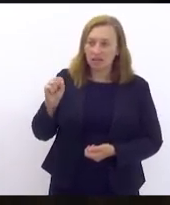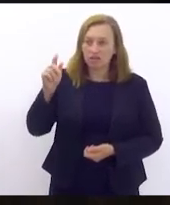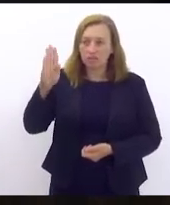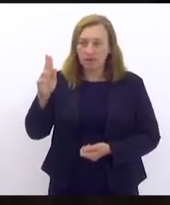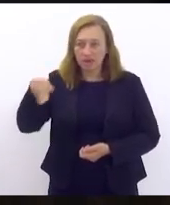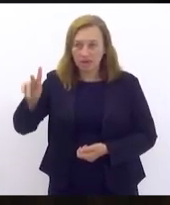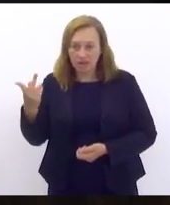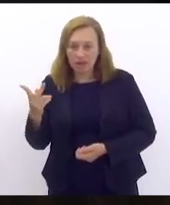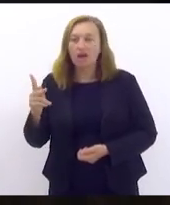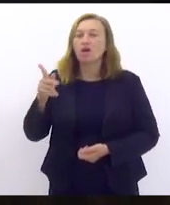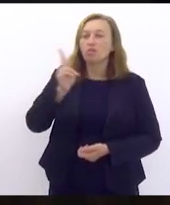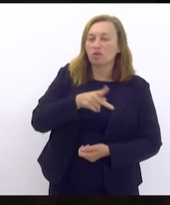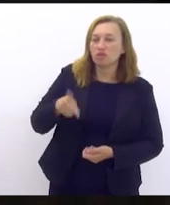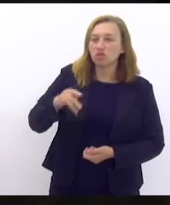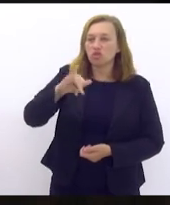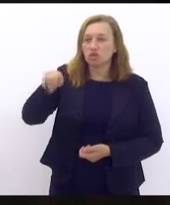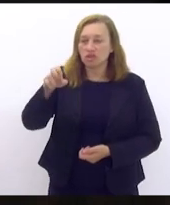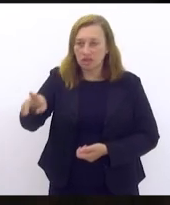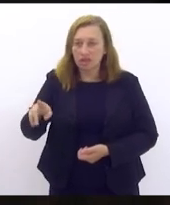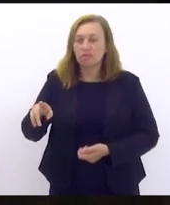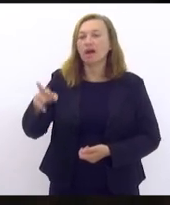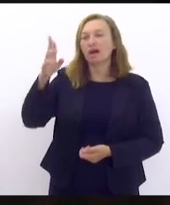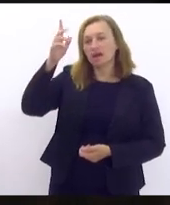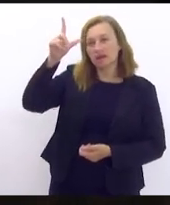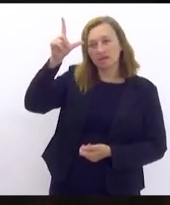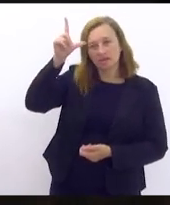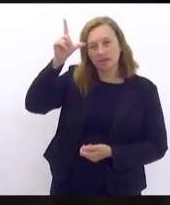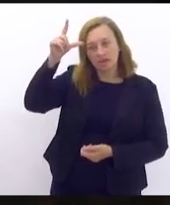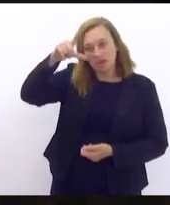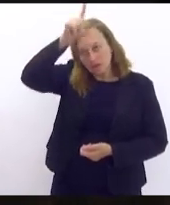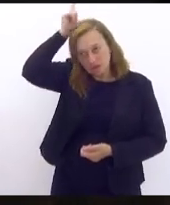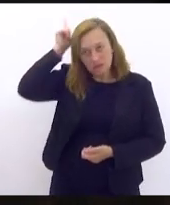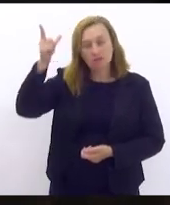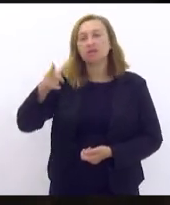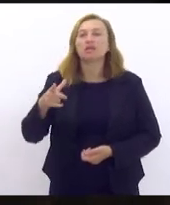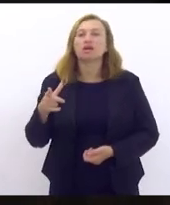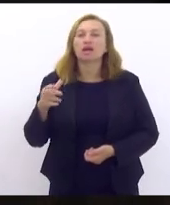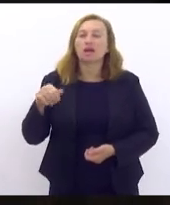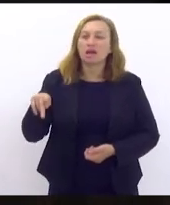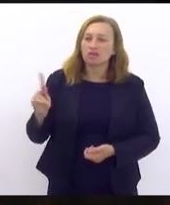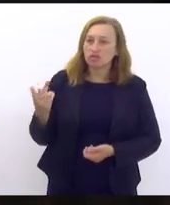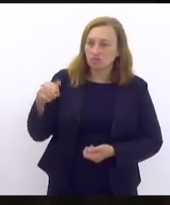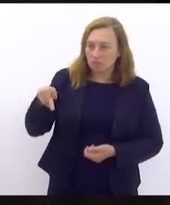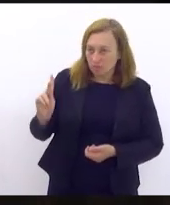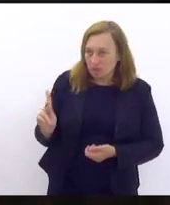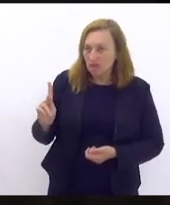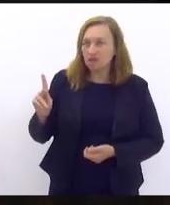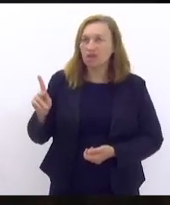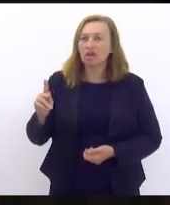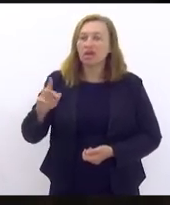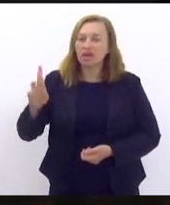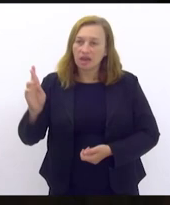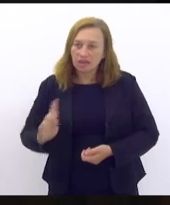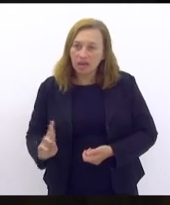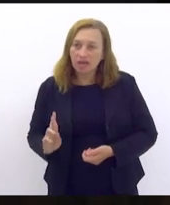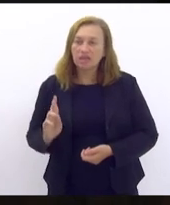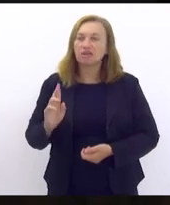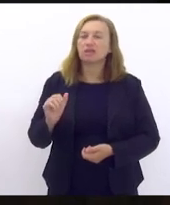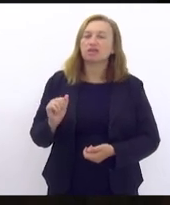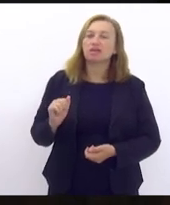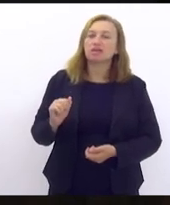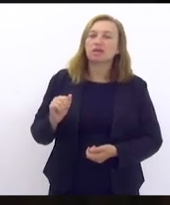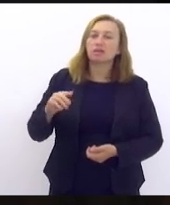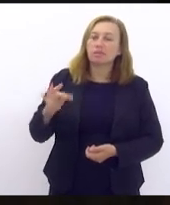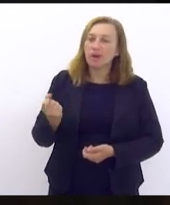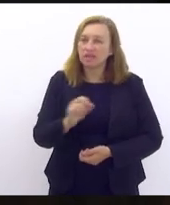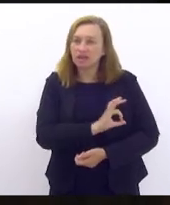professor Josemar, Luiz Paulo, Munir Neto, Jari Oliveira, Carlos Mink, Renata Souza, Carla Machado,